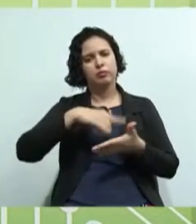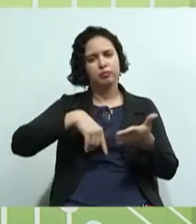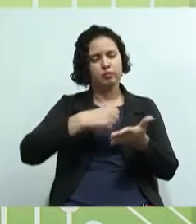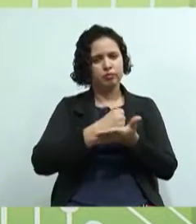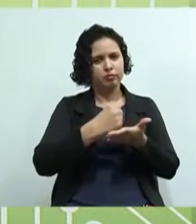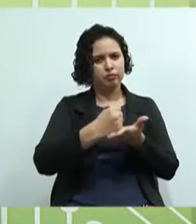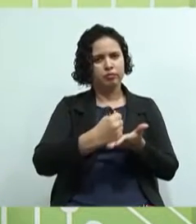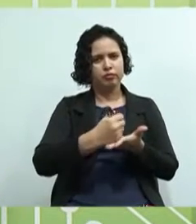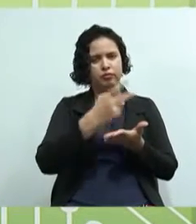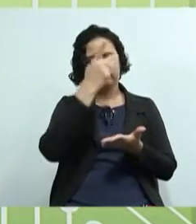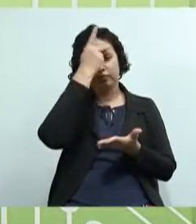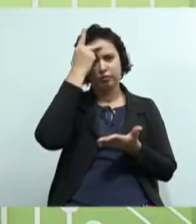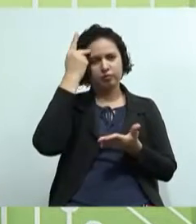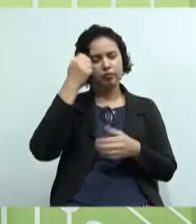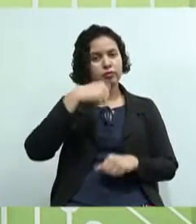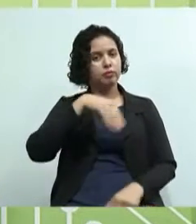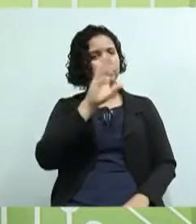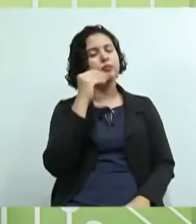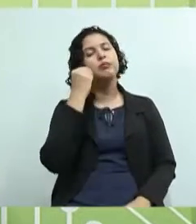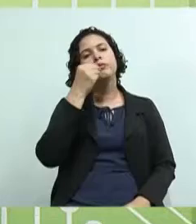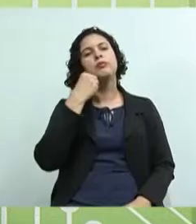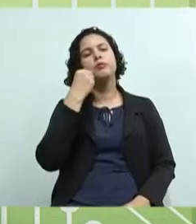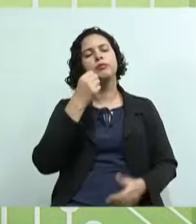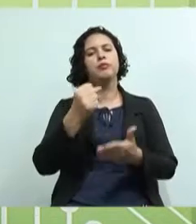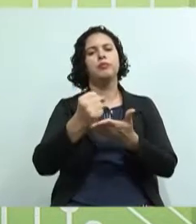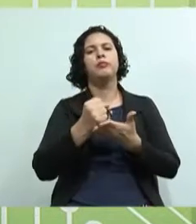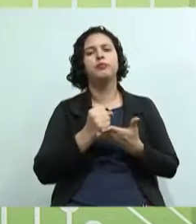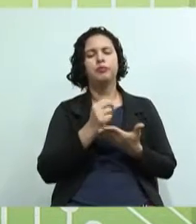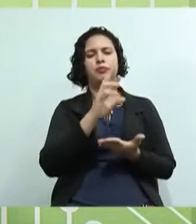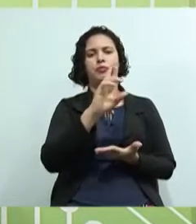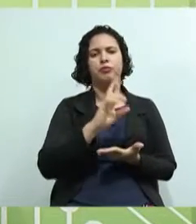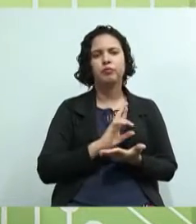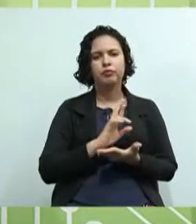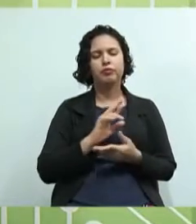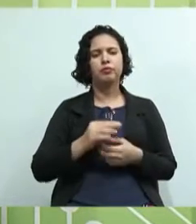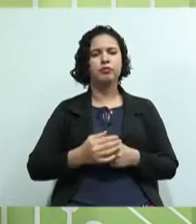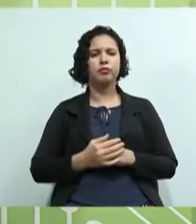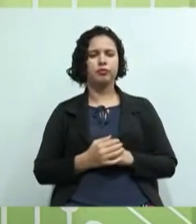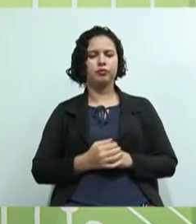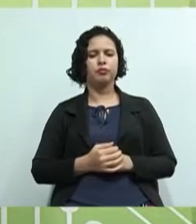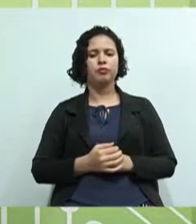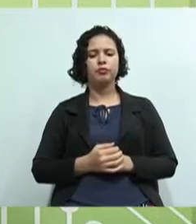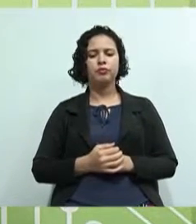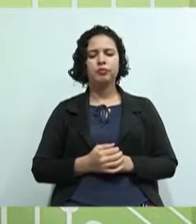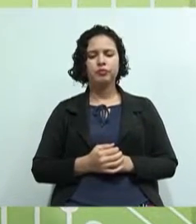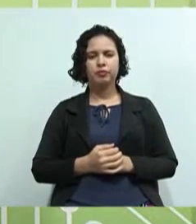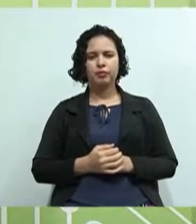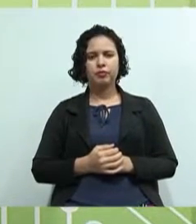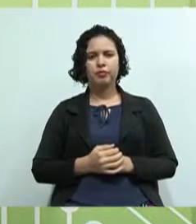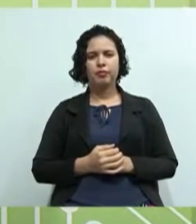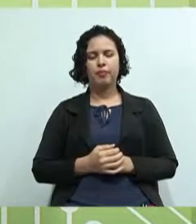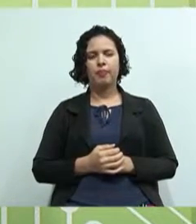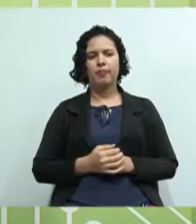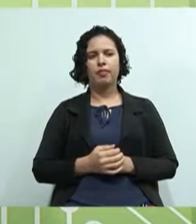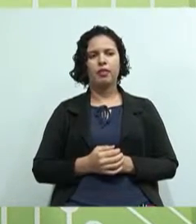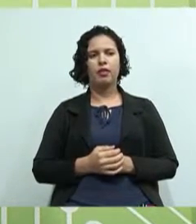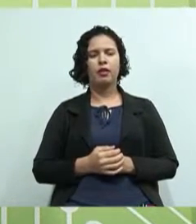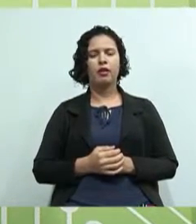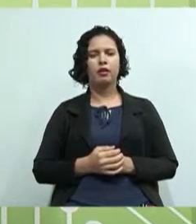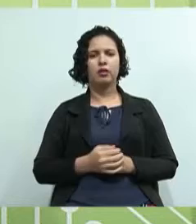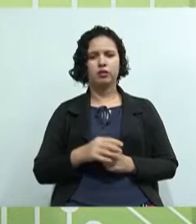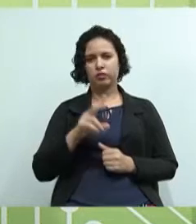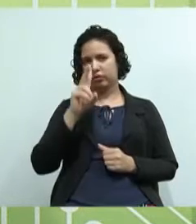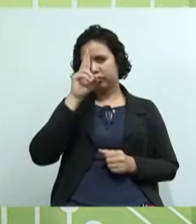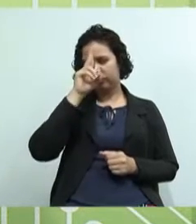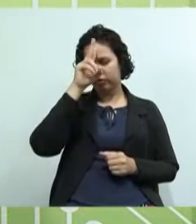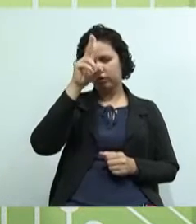mais experientes para trazer melhores resultados. Então só depende de mim, tá bom? Então são fatores, os